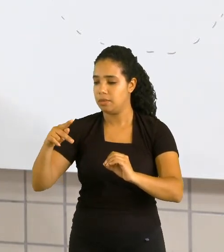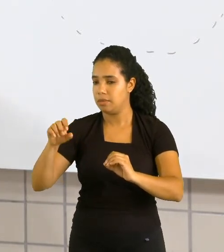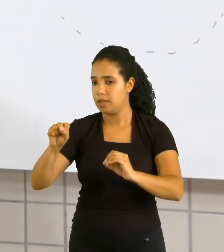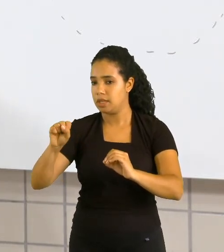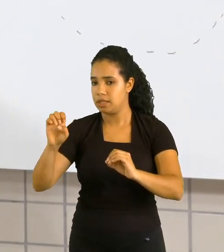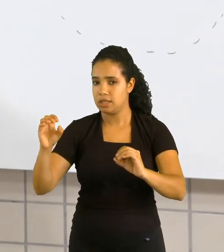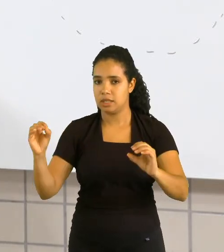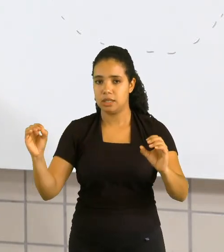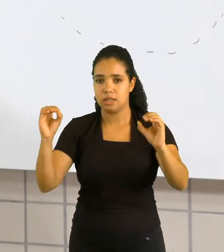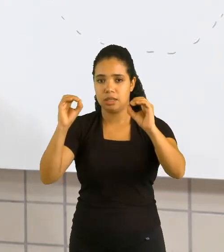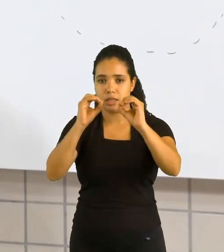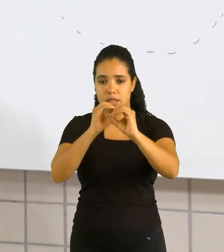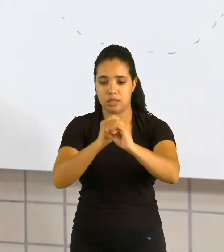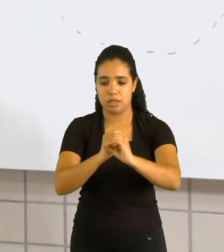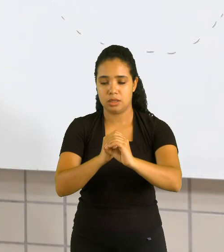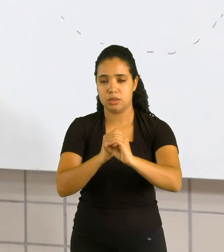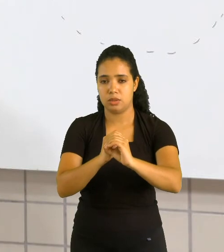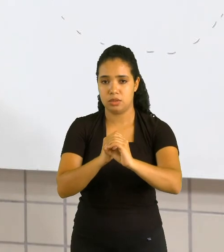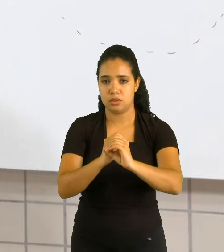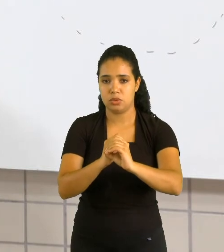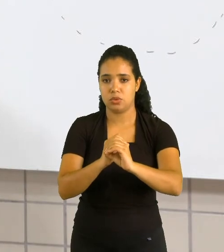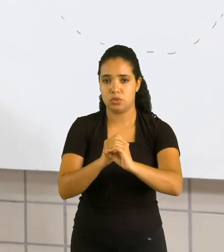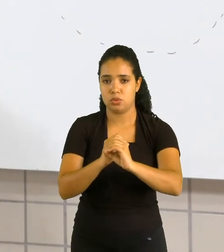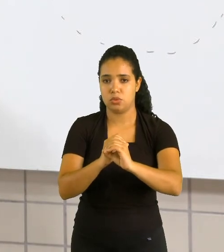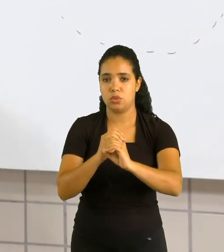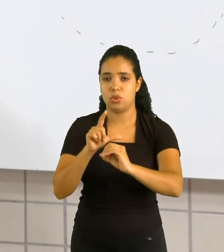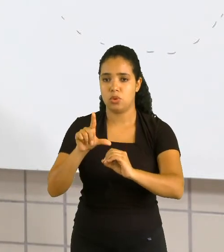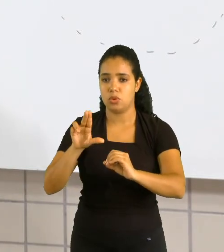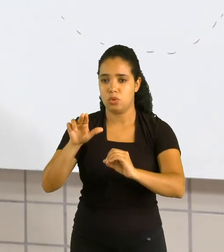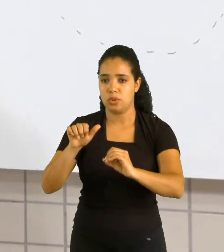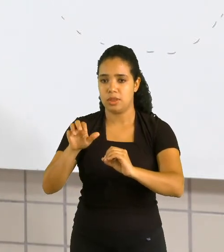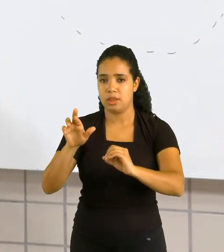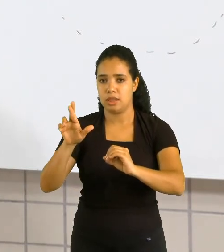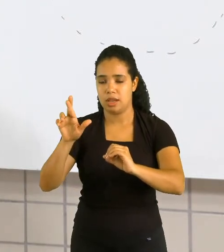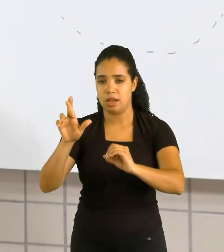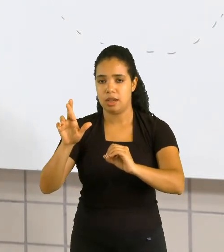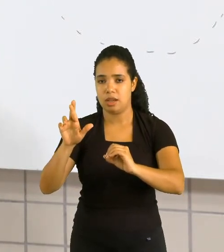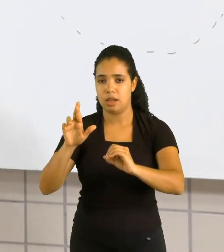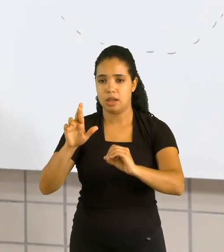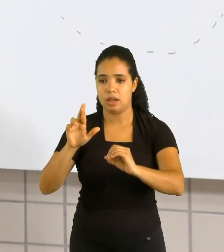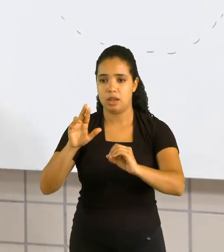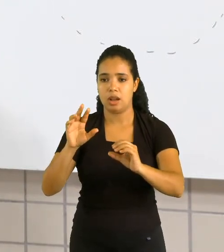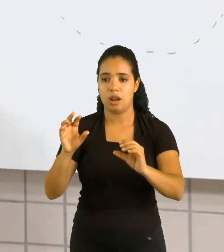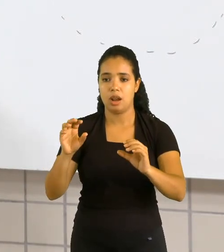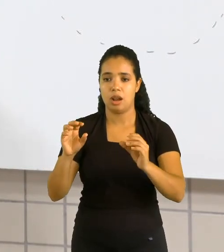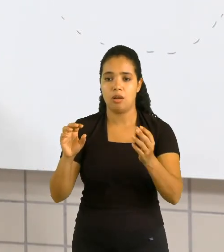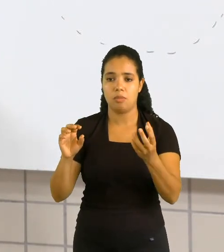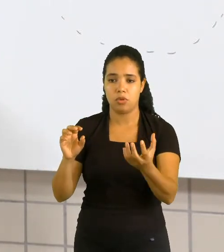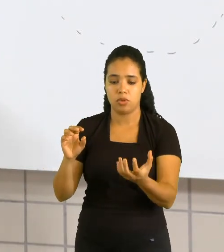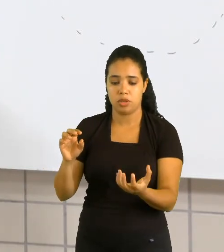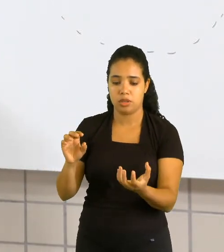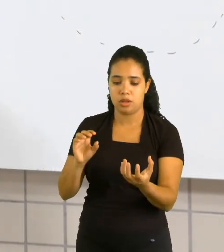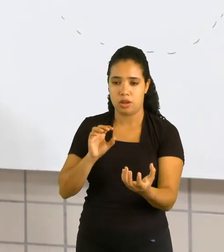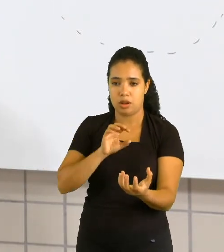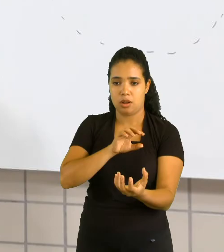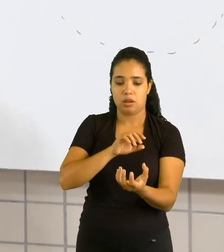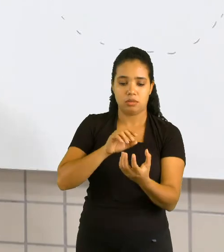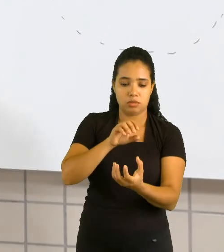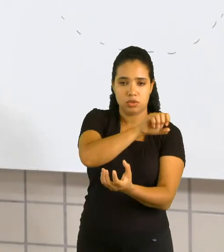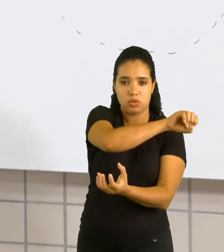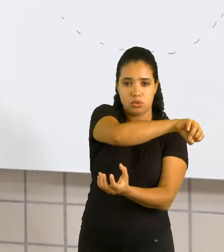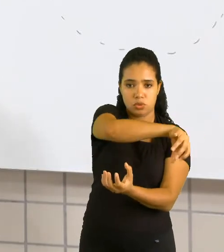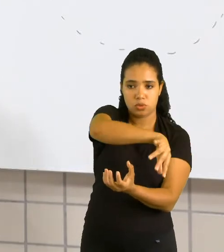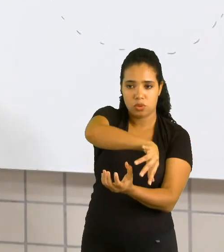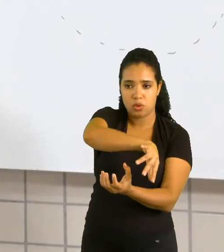eclipse lunar, quando a Lua fica escondida atrás da Terra. E